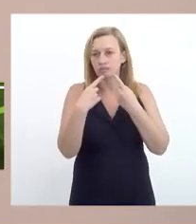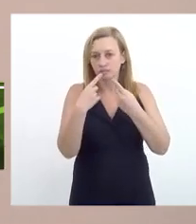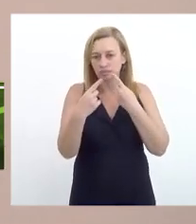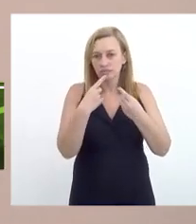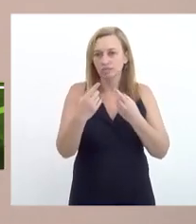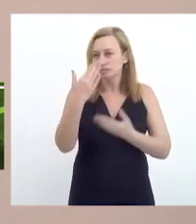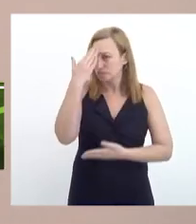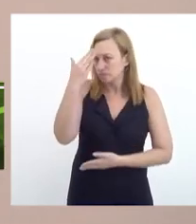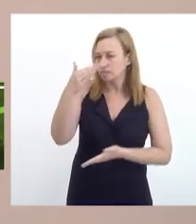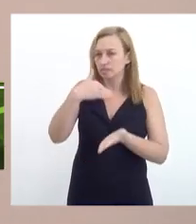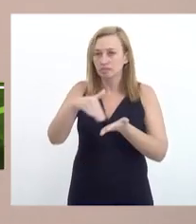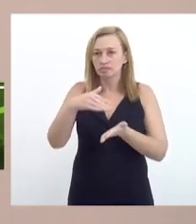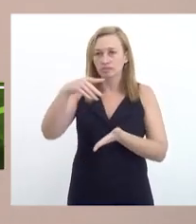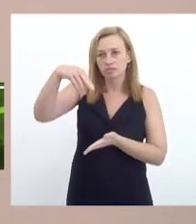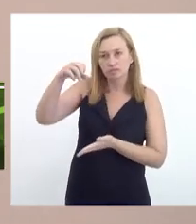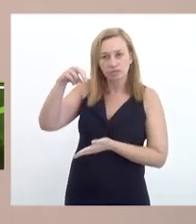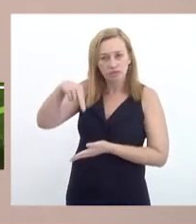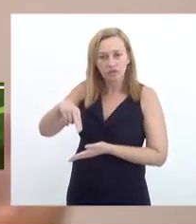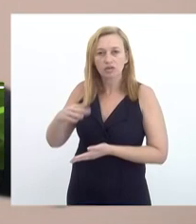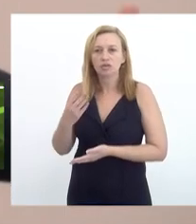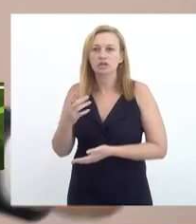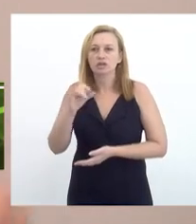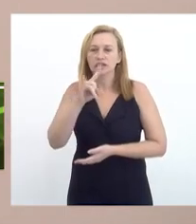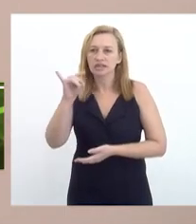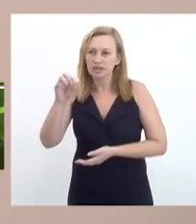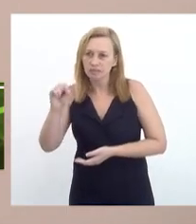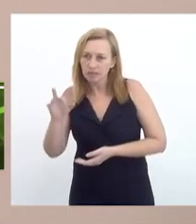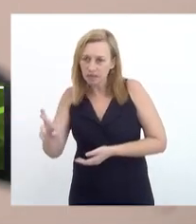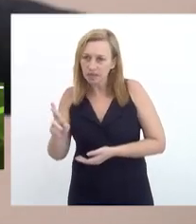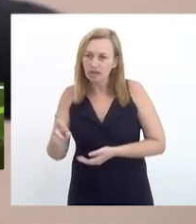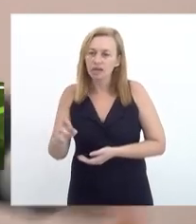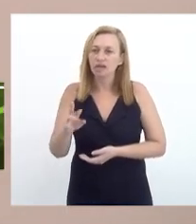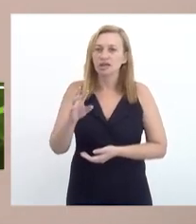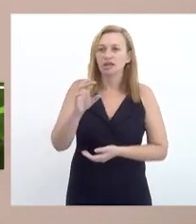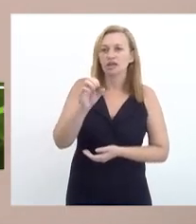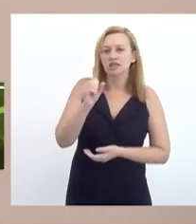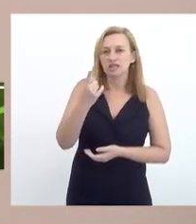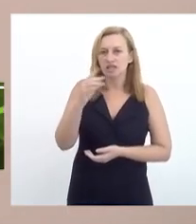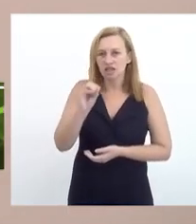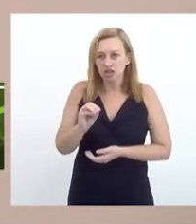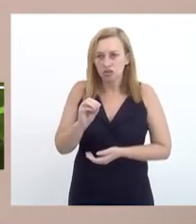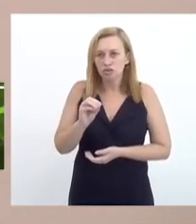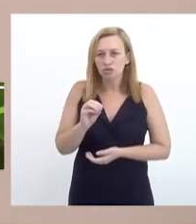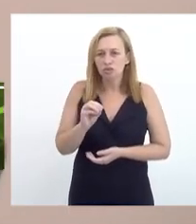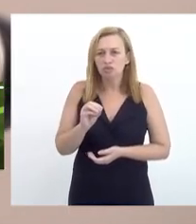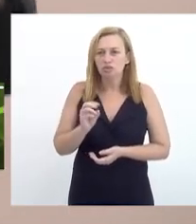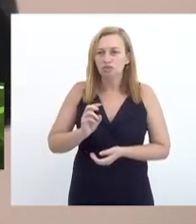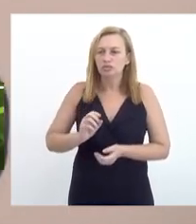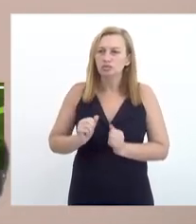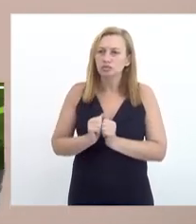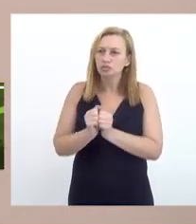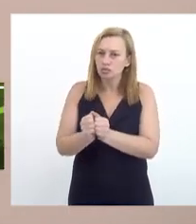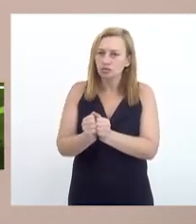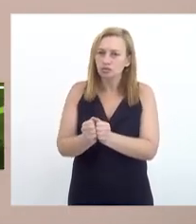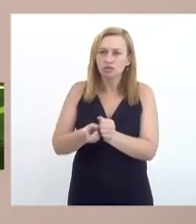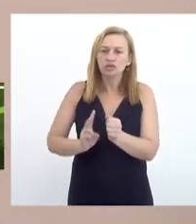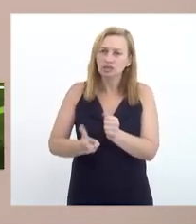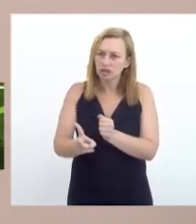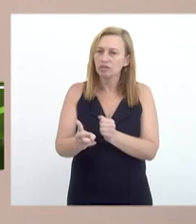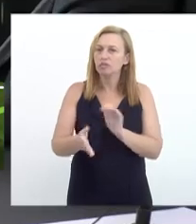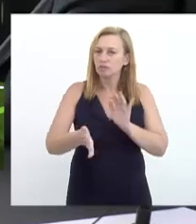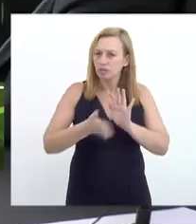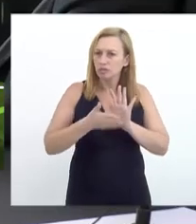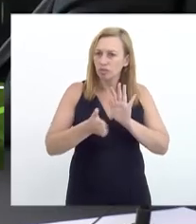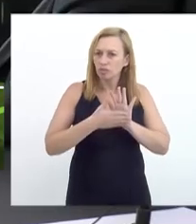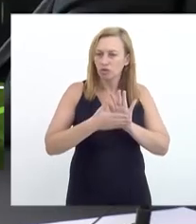secretários Nelson Rocha Osamite E ao Sérgio Aureliano Que estavam também Uníssonos Na proposta